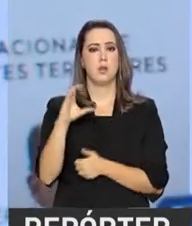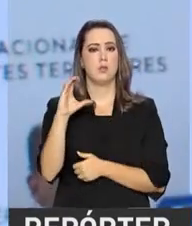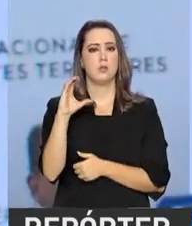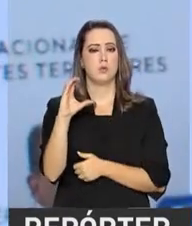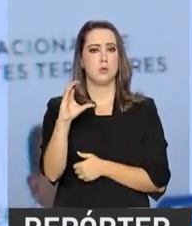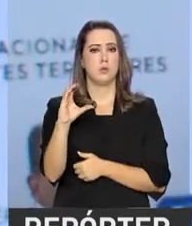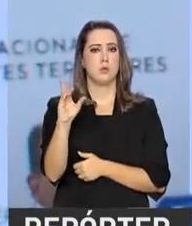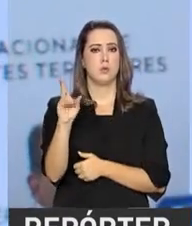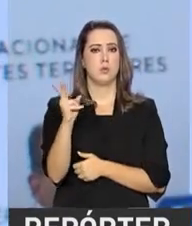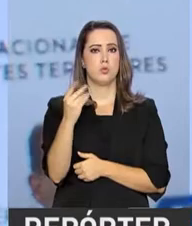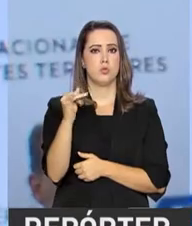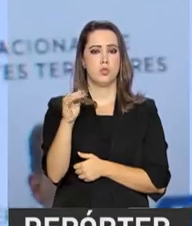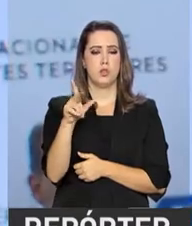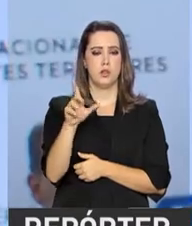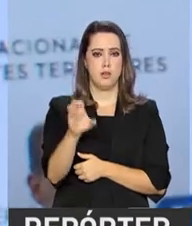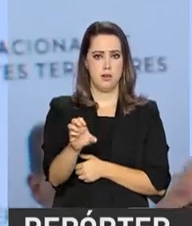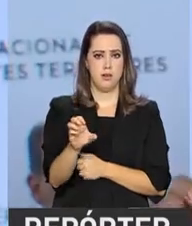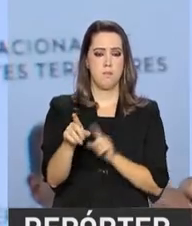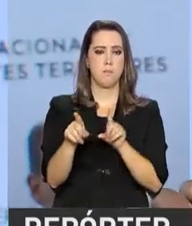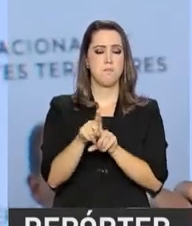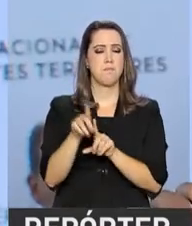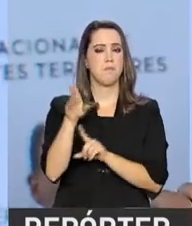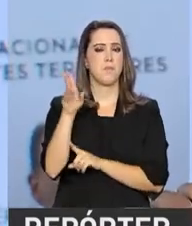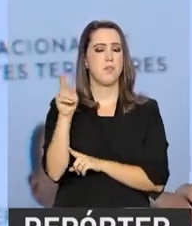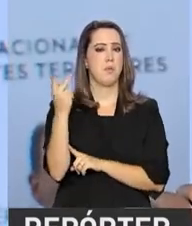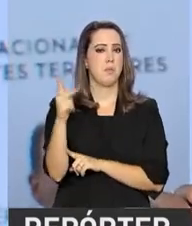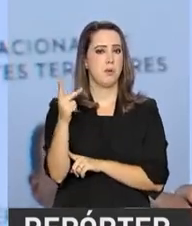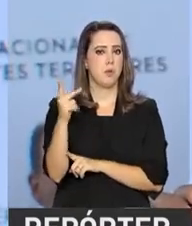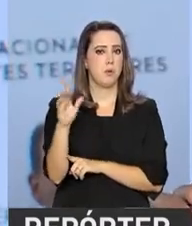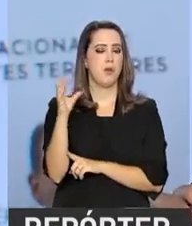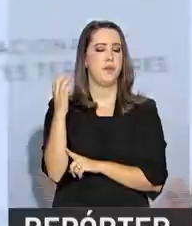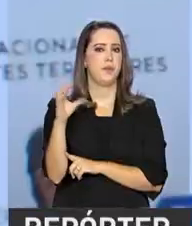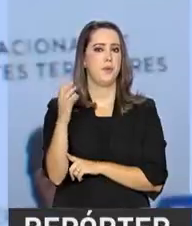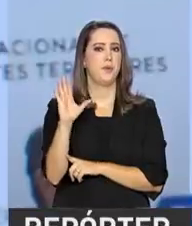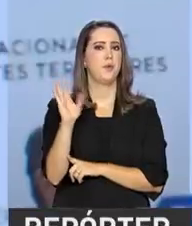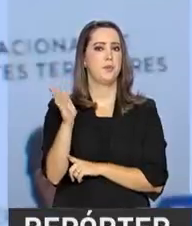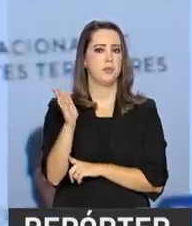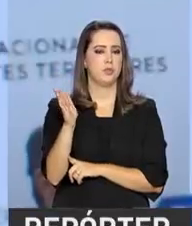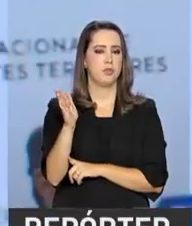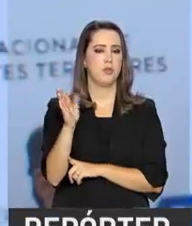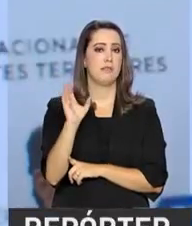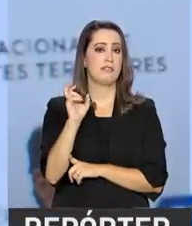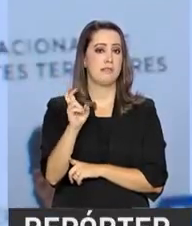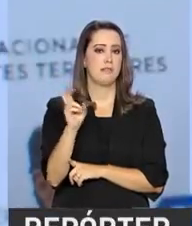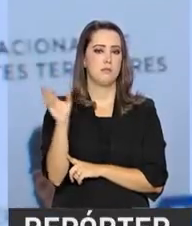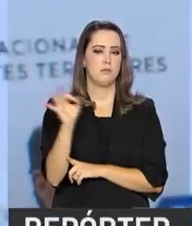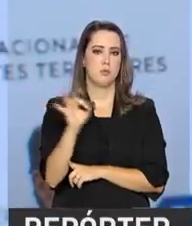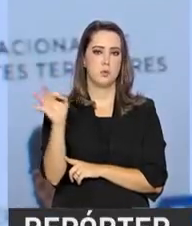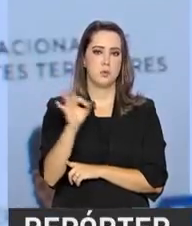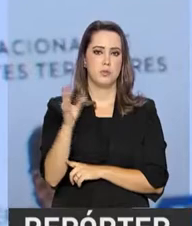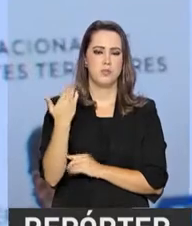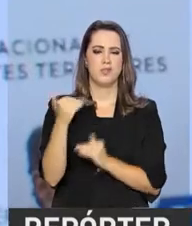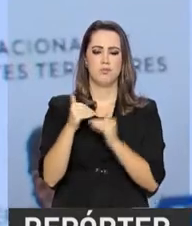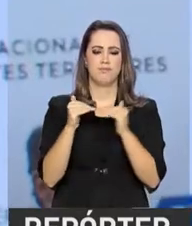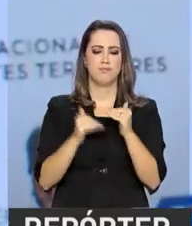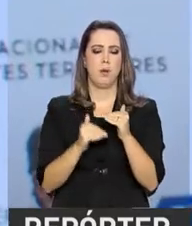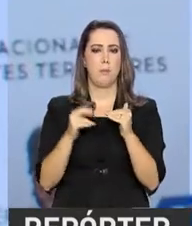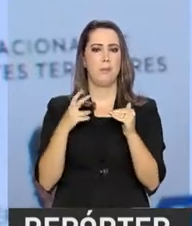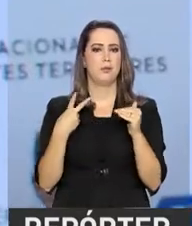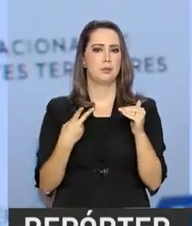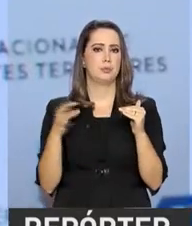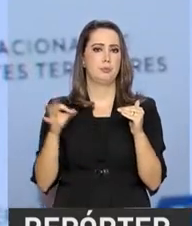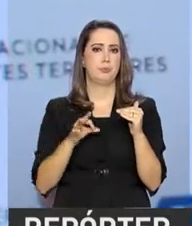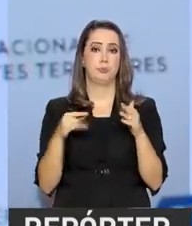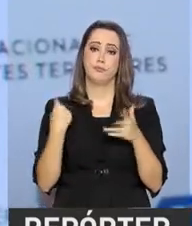paraguai a colômbia já está investindo na faixa de 5% e o brasil está investindo menos de 2% e